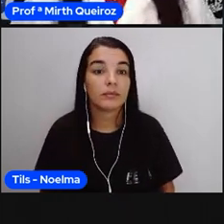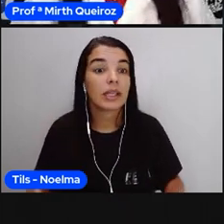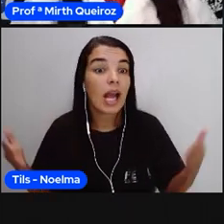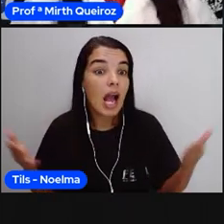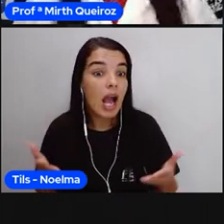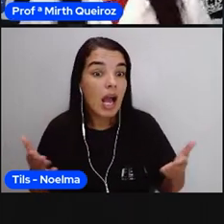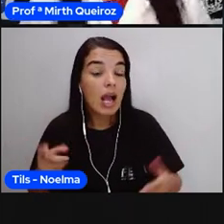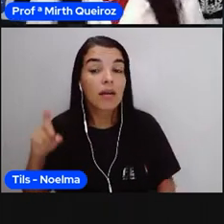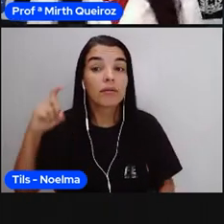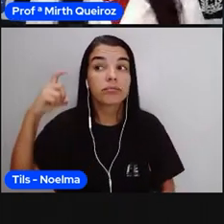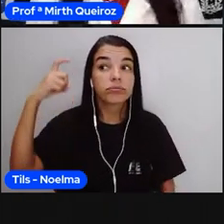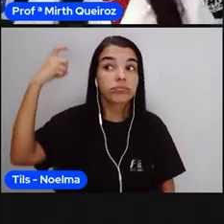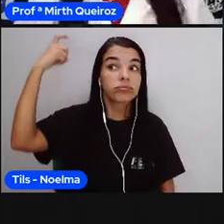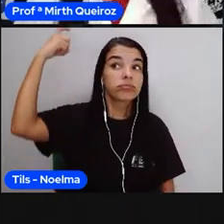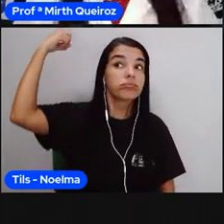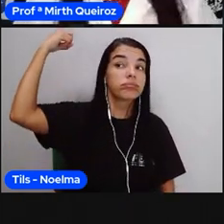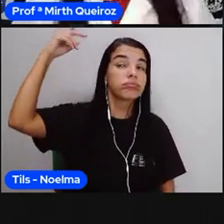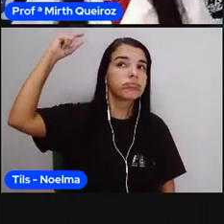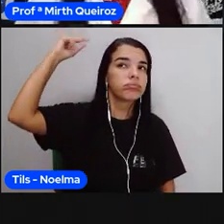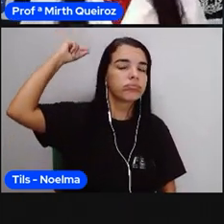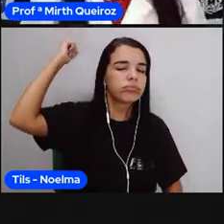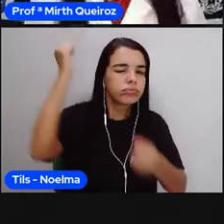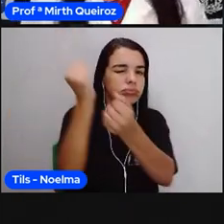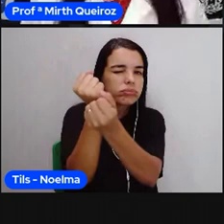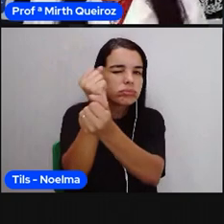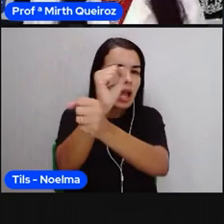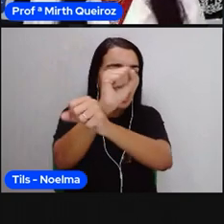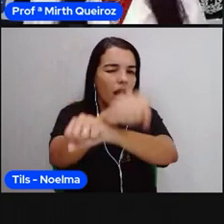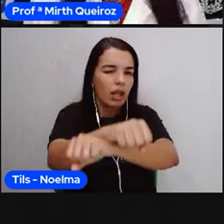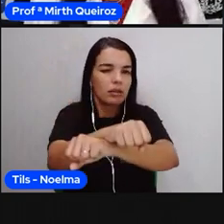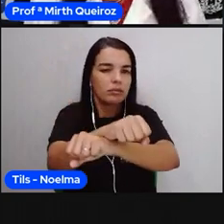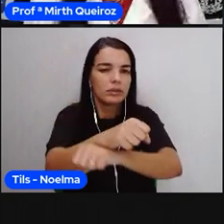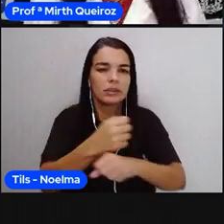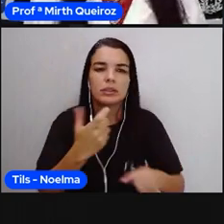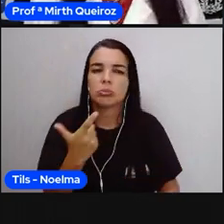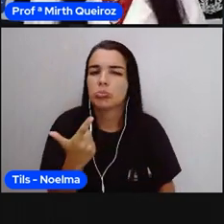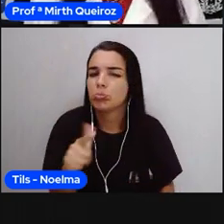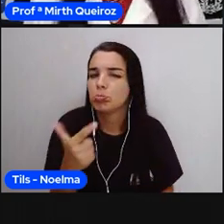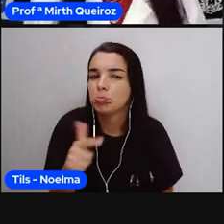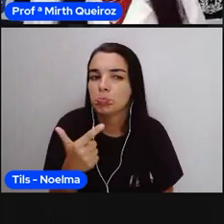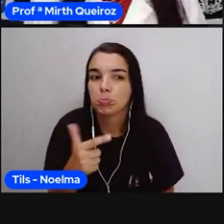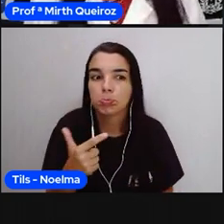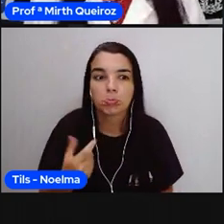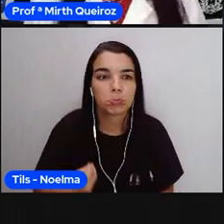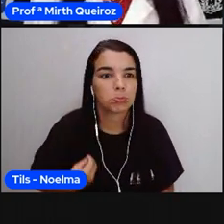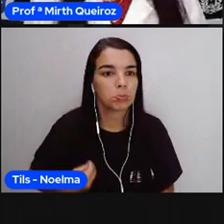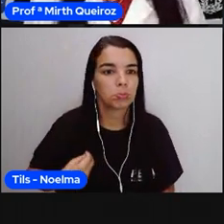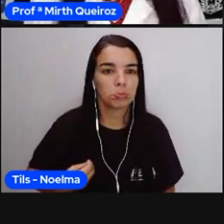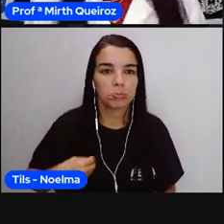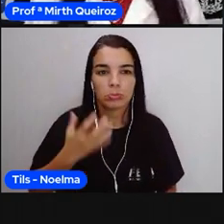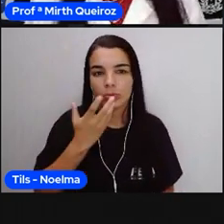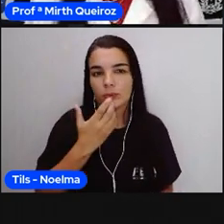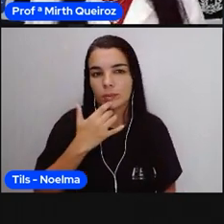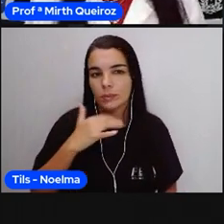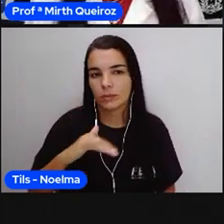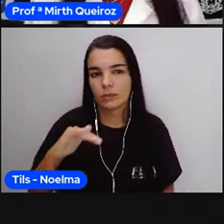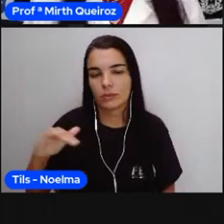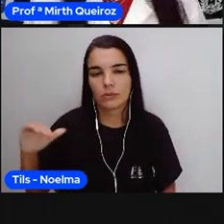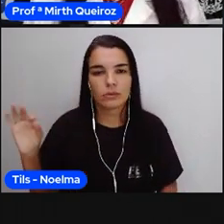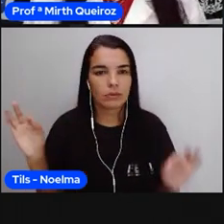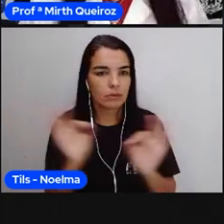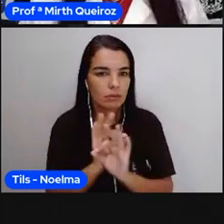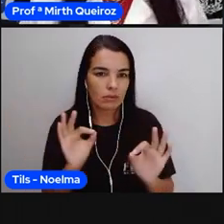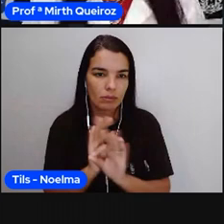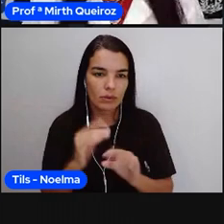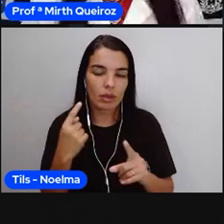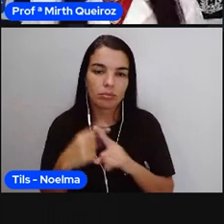Essa era a infância, né, dos escravos na época, ou seja, não havia infância, né? Eles eram tidos como